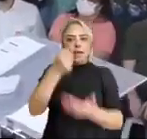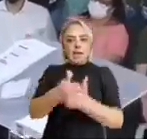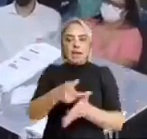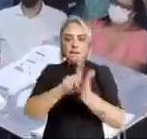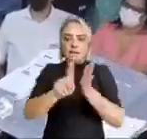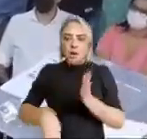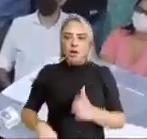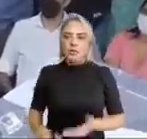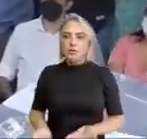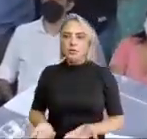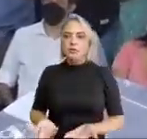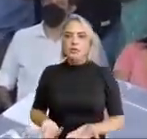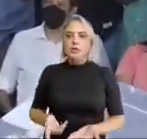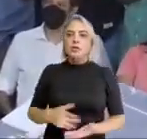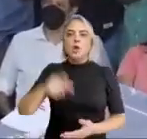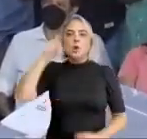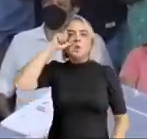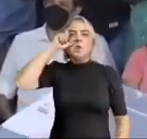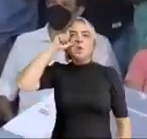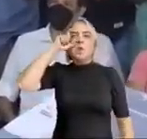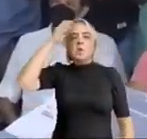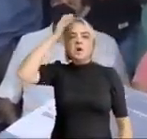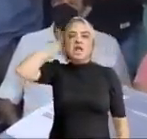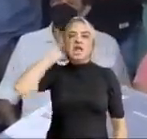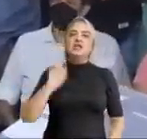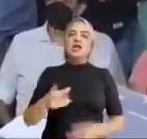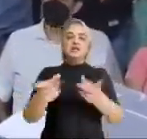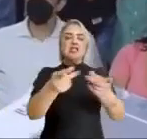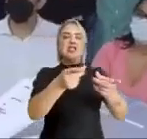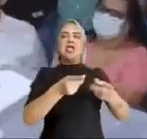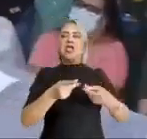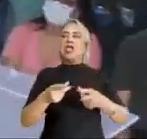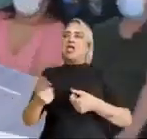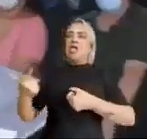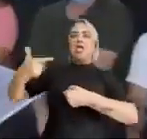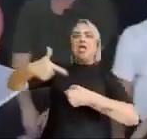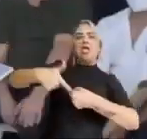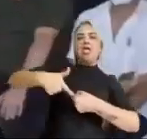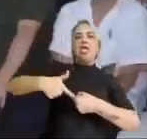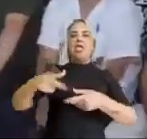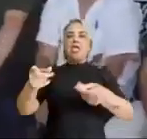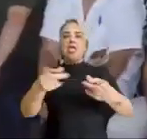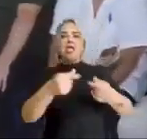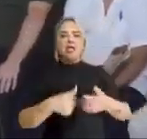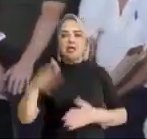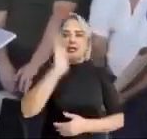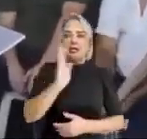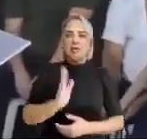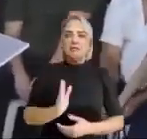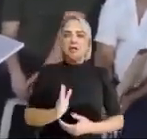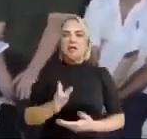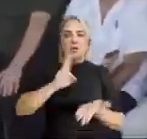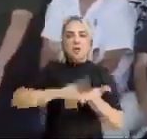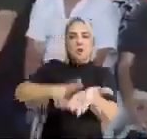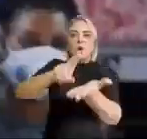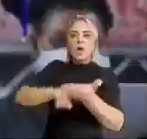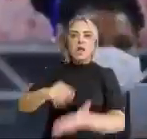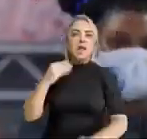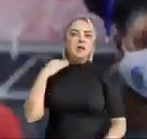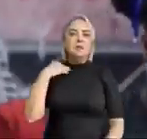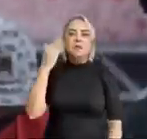como o Guedes. Ele só quer vender a Petrobras, da BR, a Eletrobras, do Bradesco, o Correio, o Banco do Brasil. A troco do